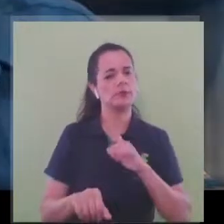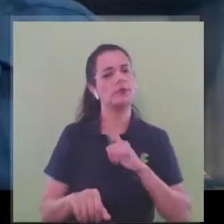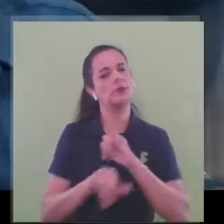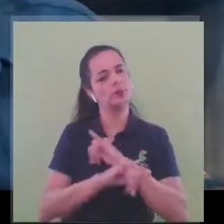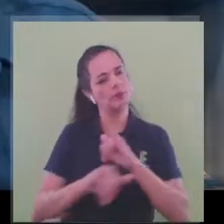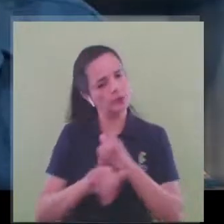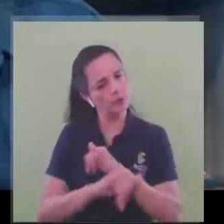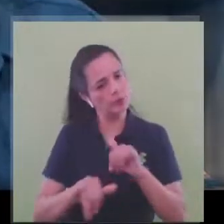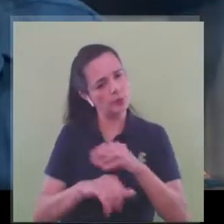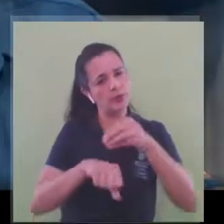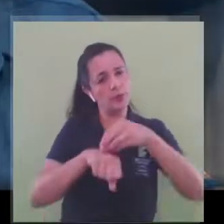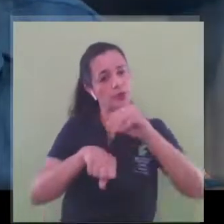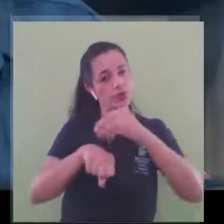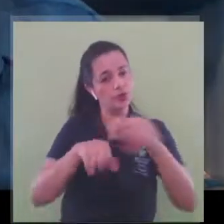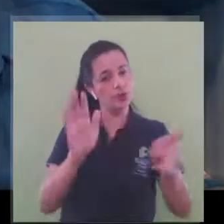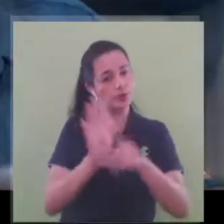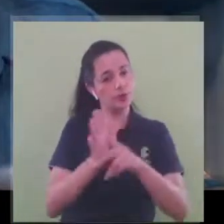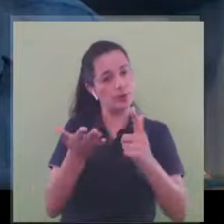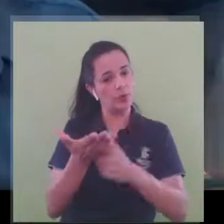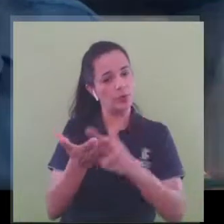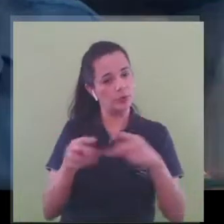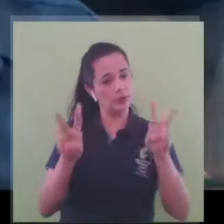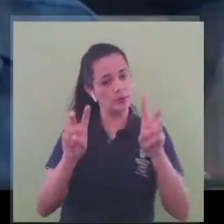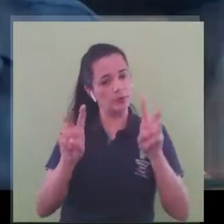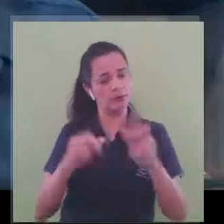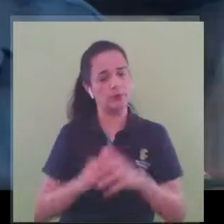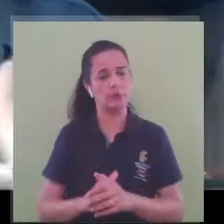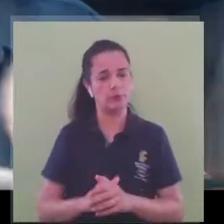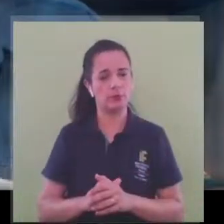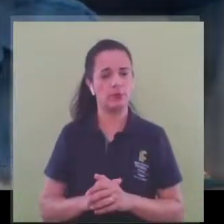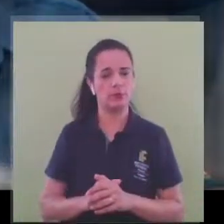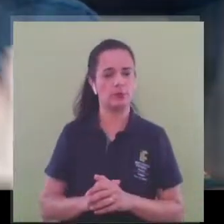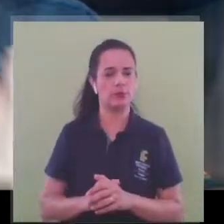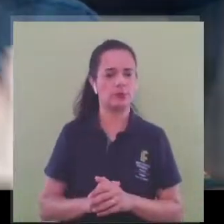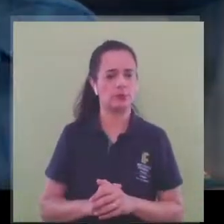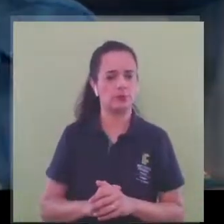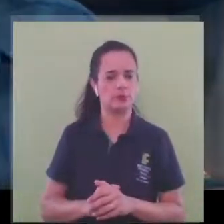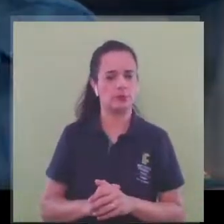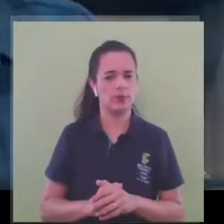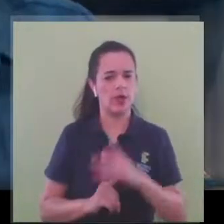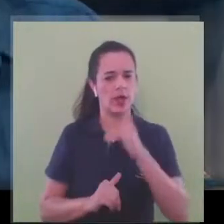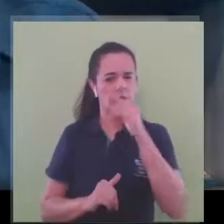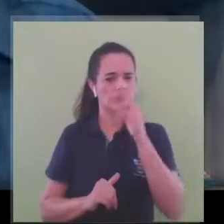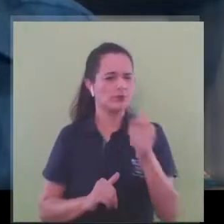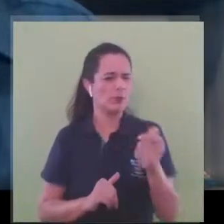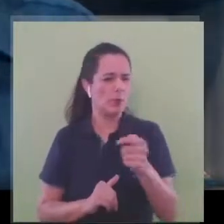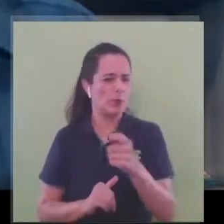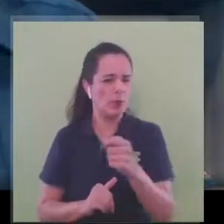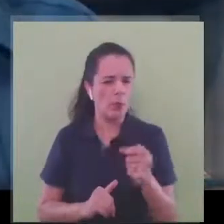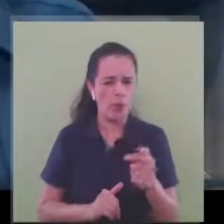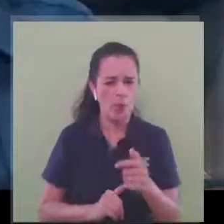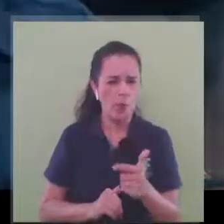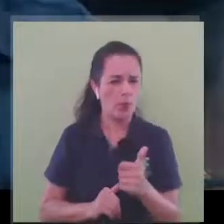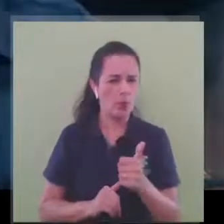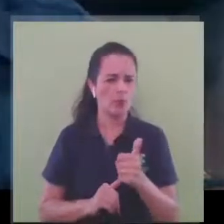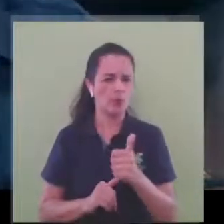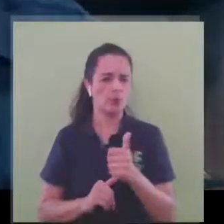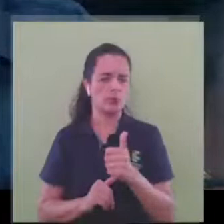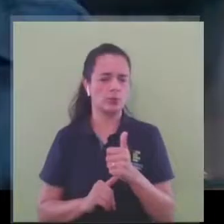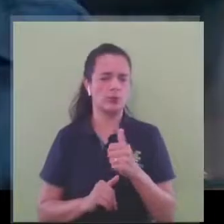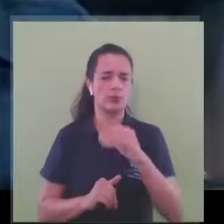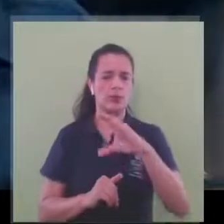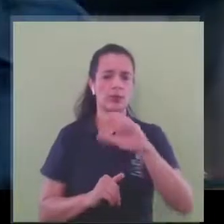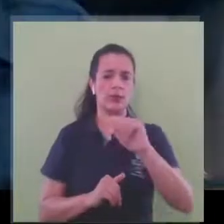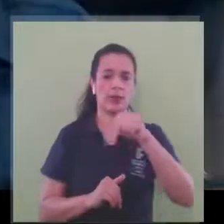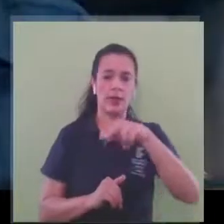de livros. Então, o Três Vias tem esse papel, né, de ser um dos. Acho que são poucos canais no YouTube que se dedicam a só obras clássicas